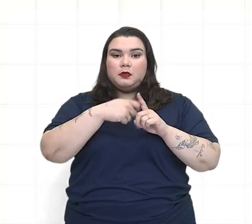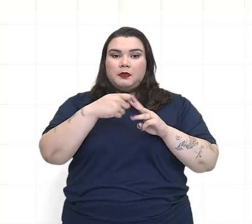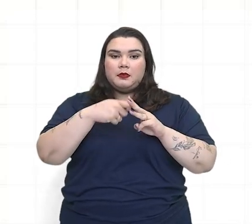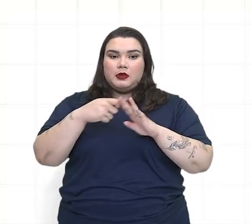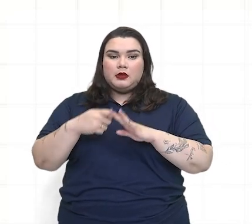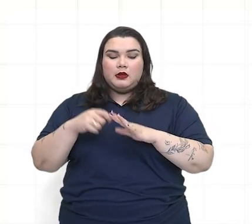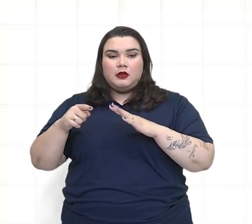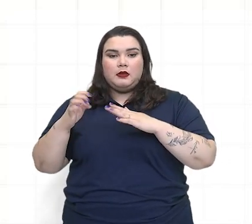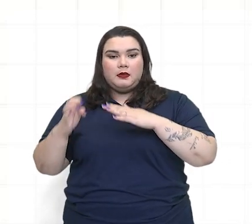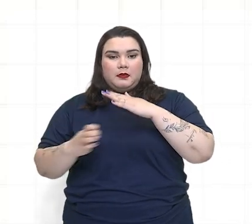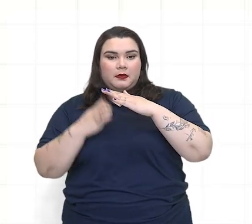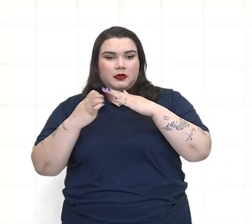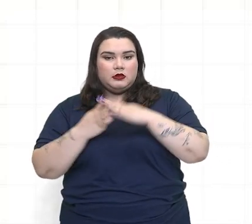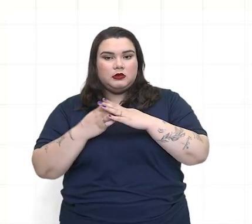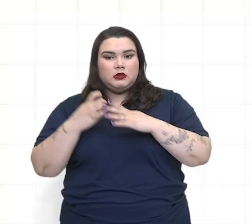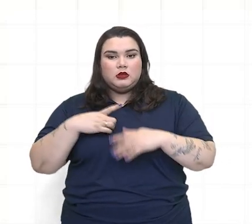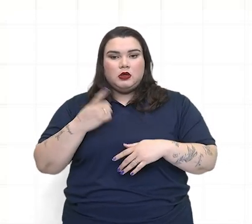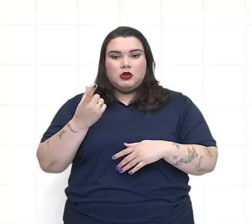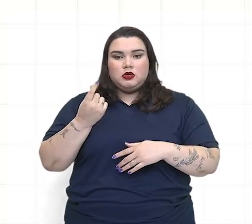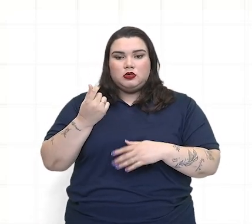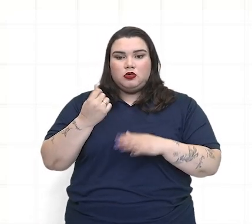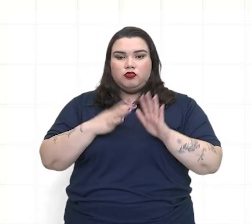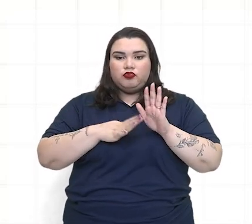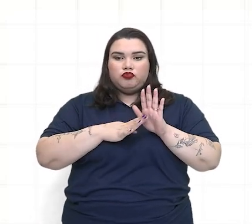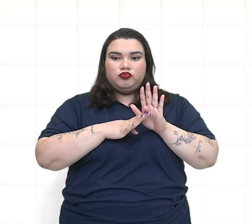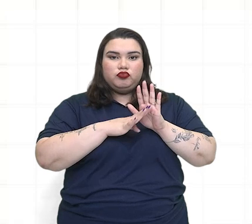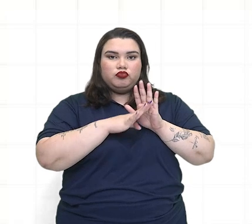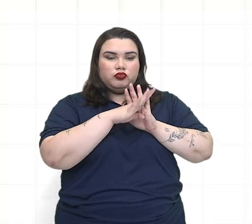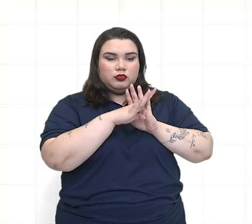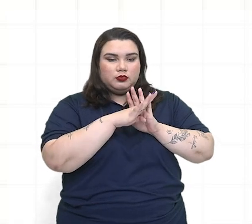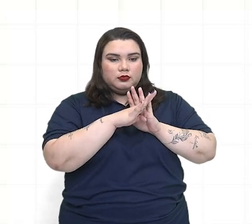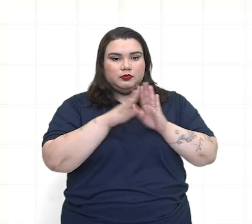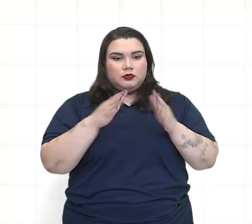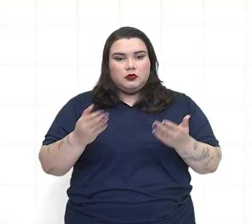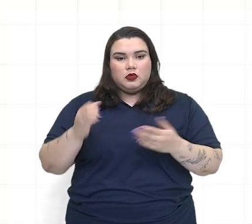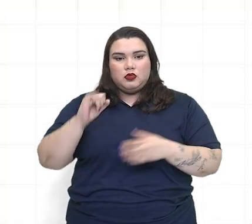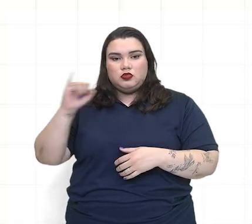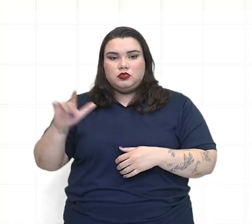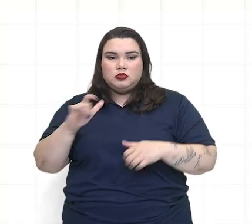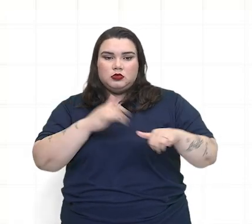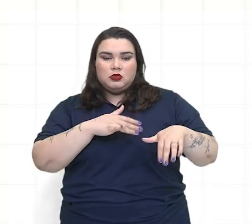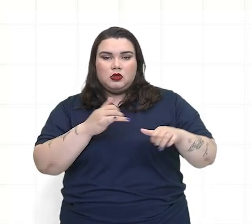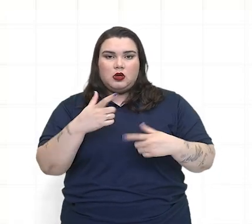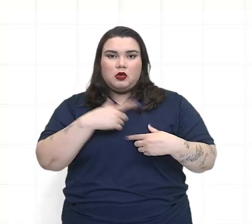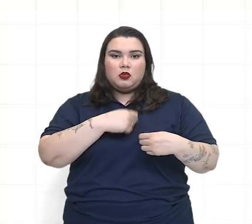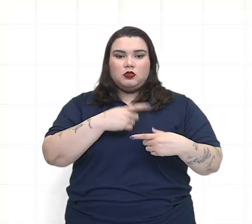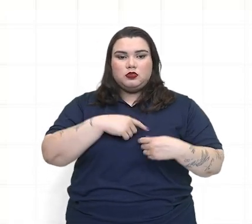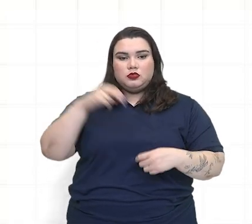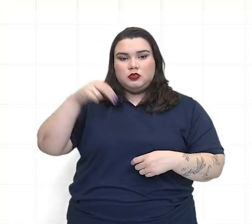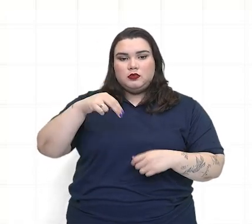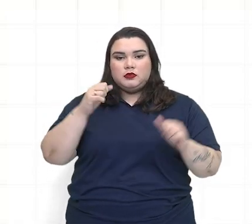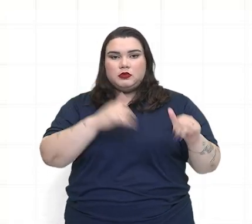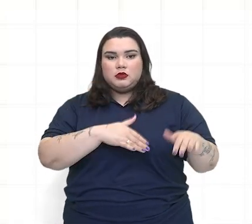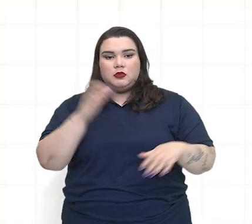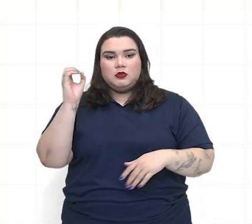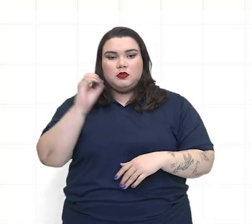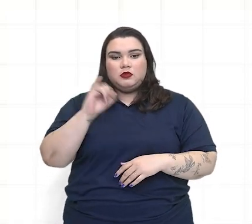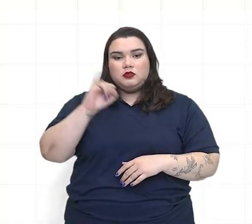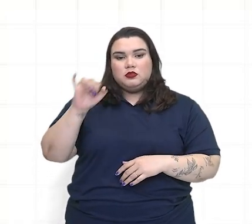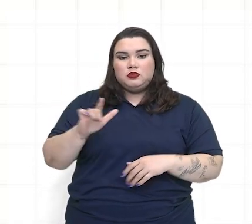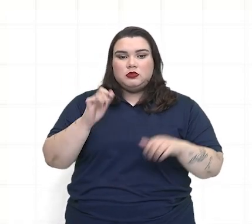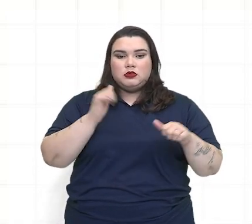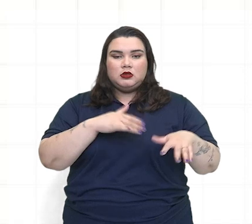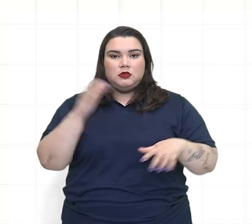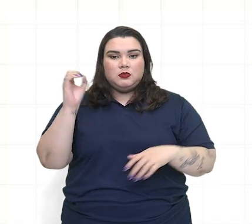meses que essa empresa teve lucro? Aí temos as alternativas, né? Junho, setembro, agosto, novembro, setembro e outubro, julho, setembro e